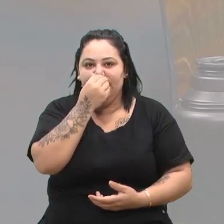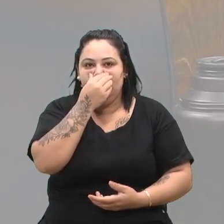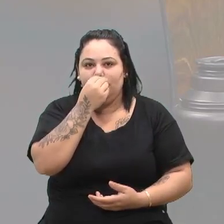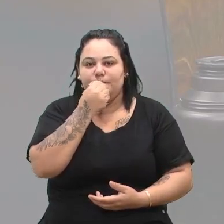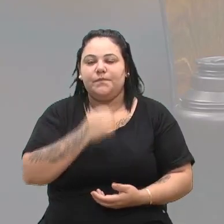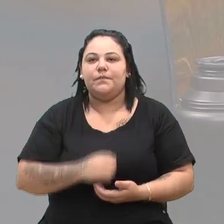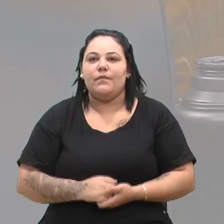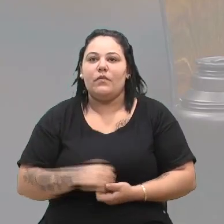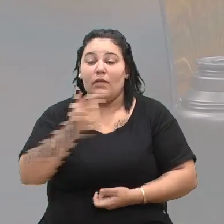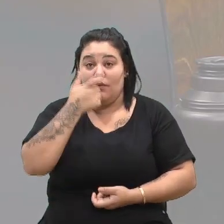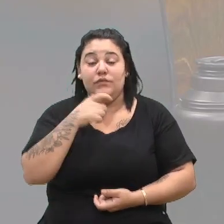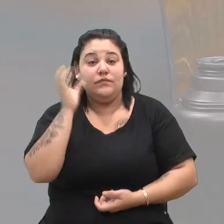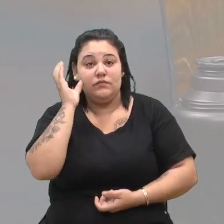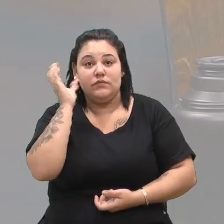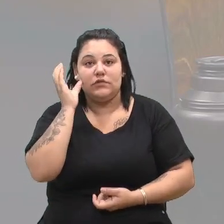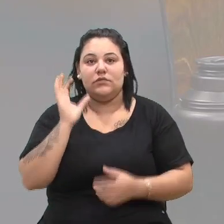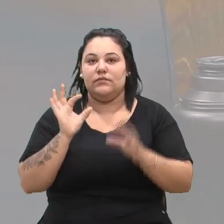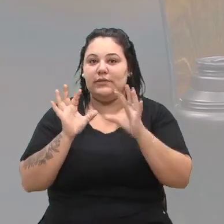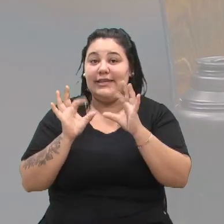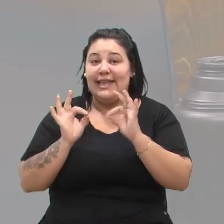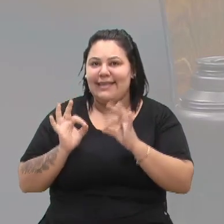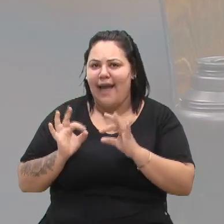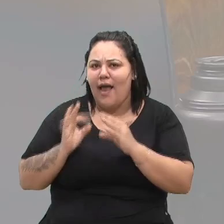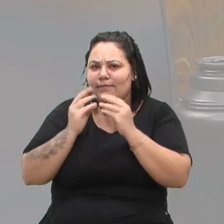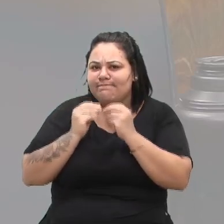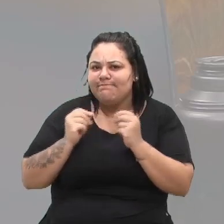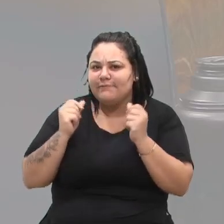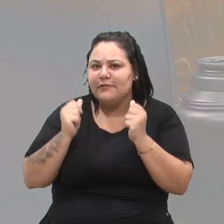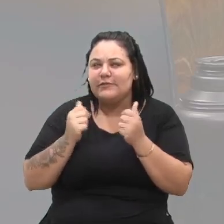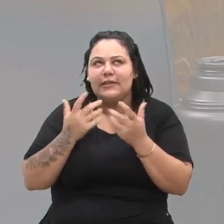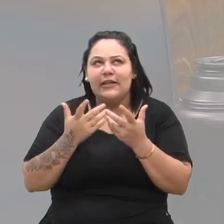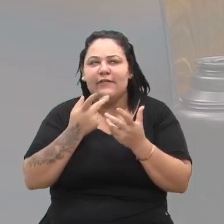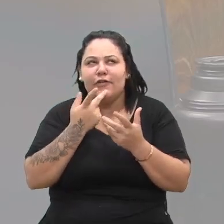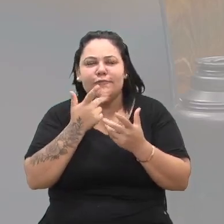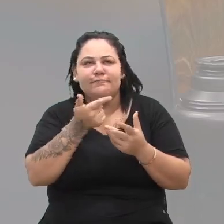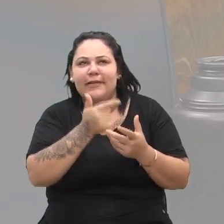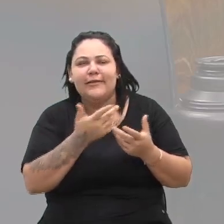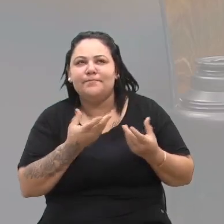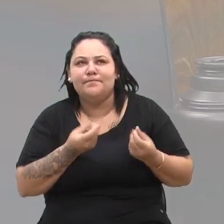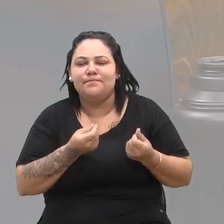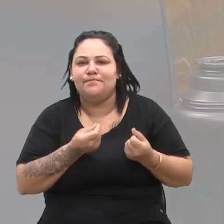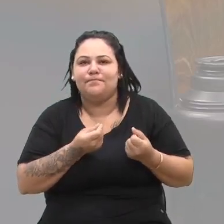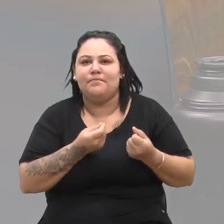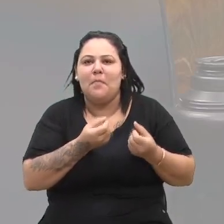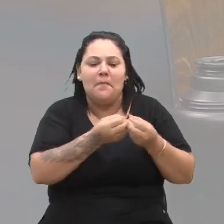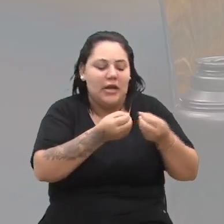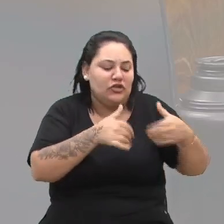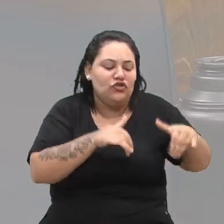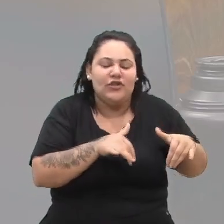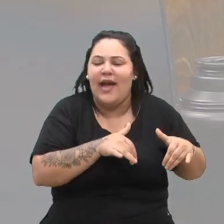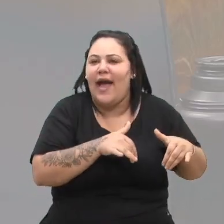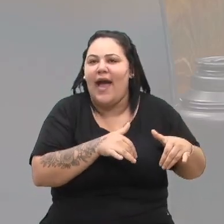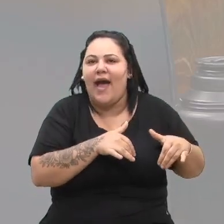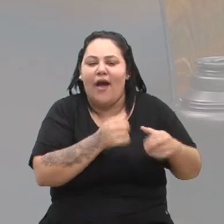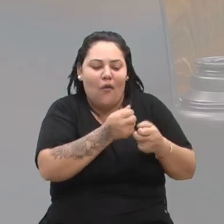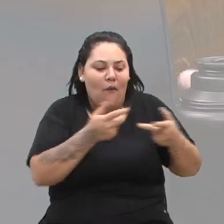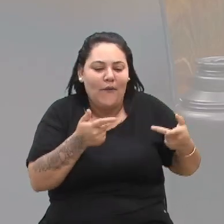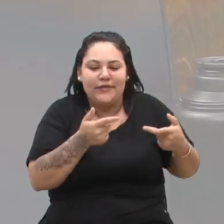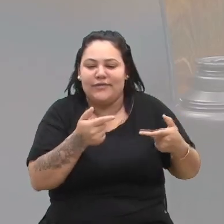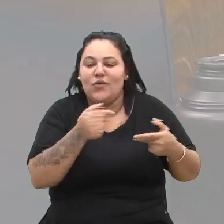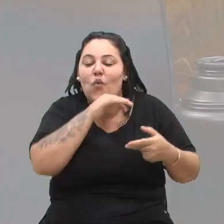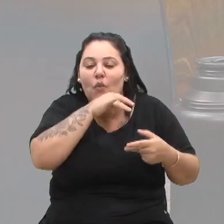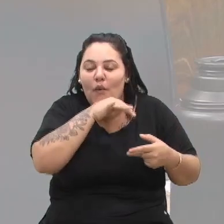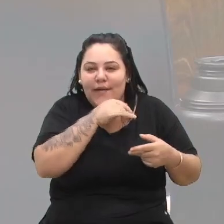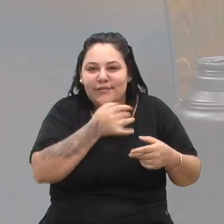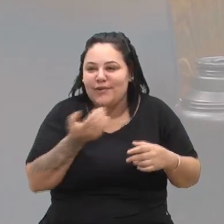que não há nenhum demérito, não há nenhuma colocação negativa, contrária que a gente possa ter,